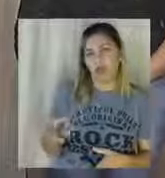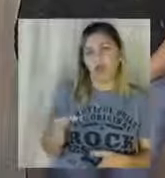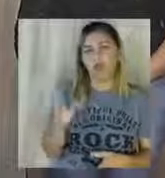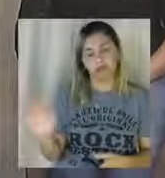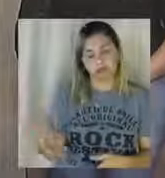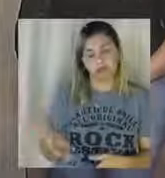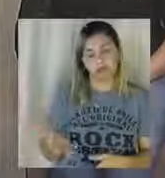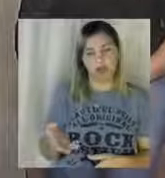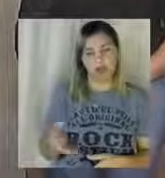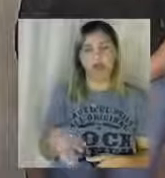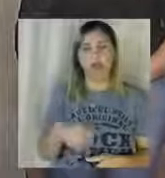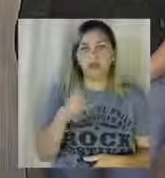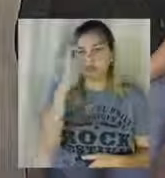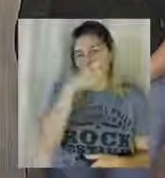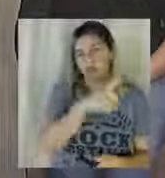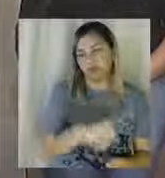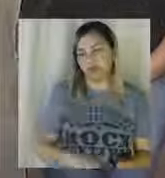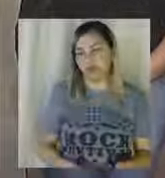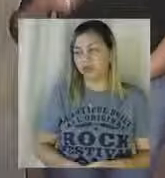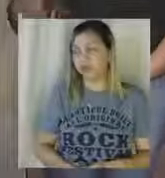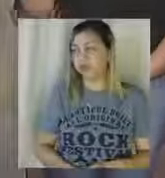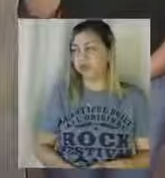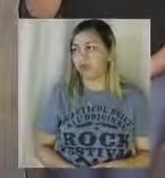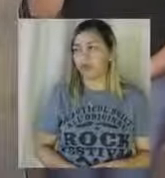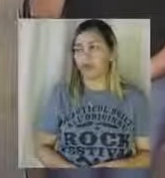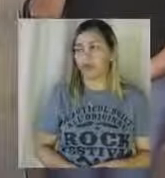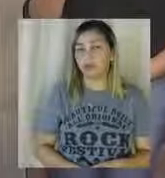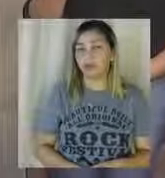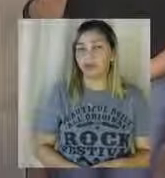primeiro, Aline.